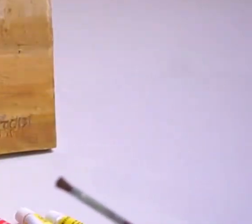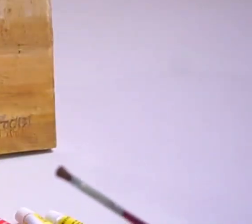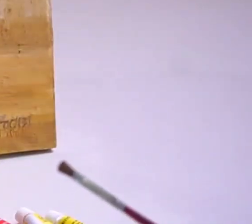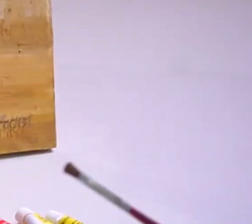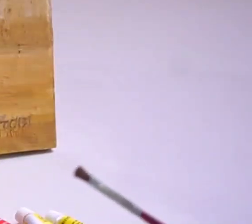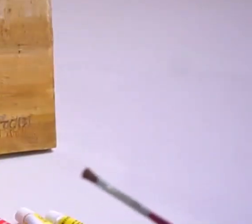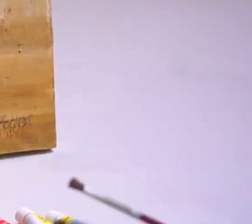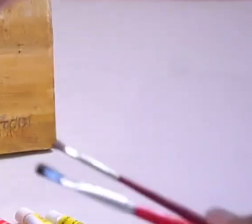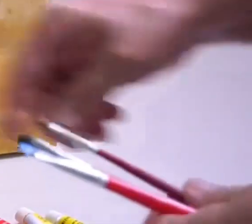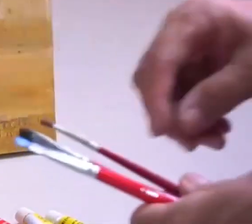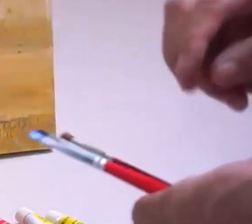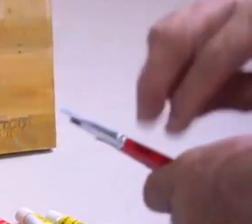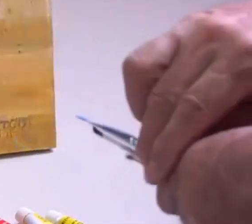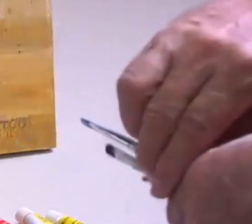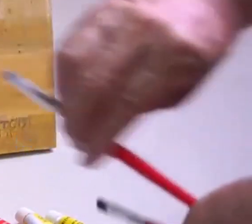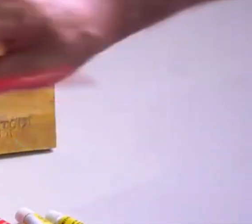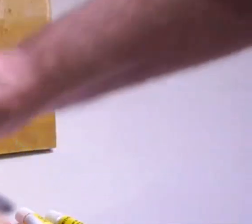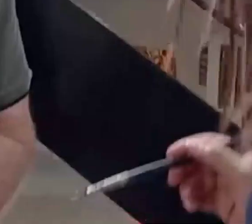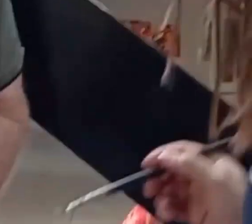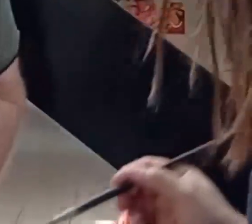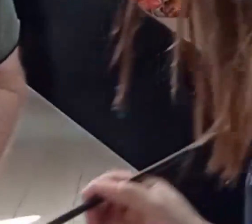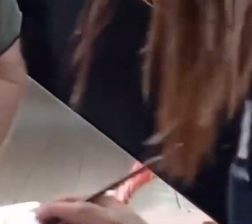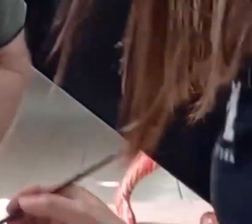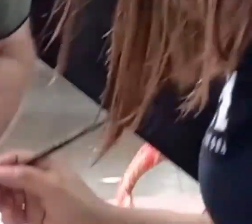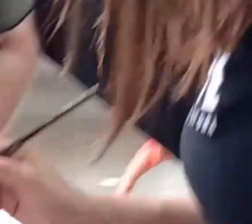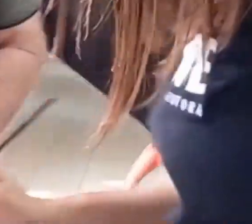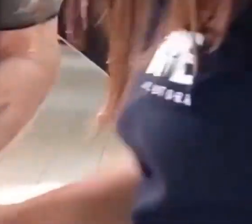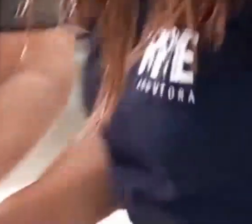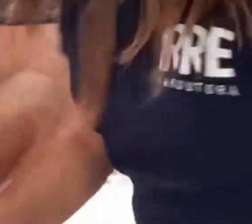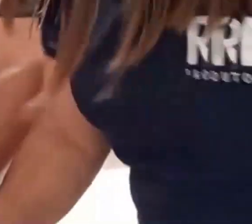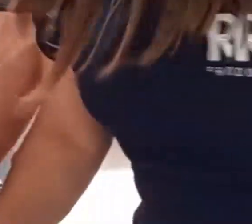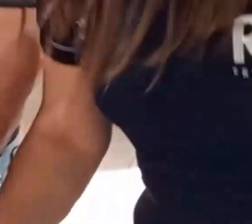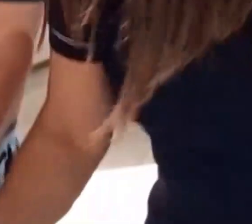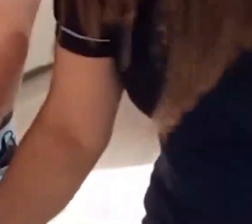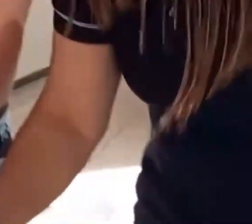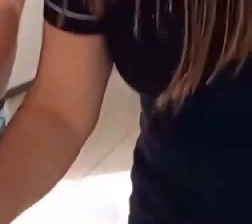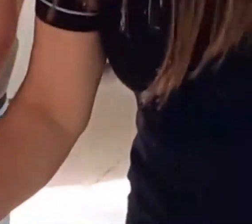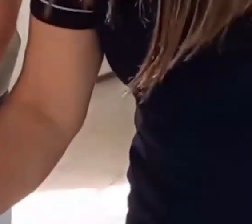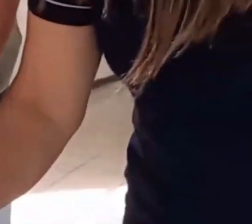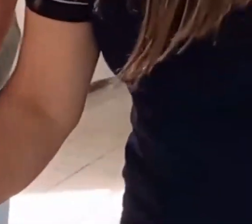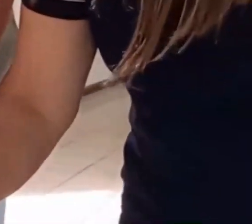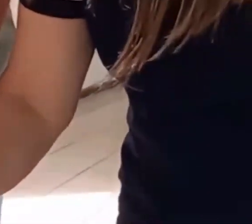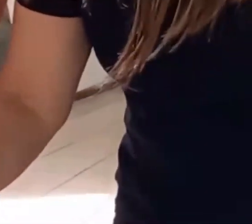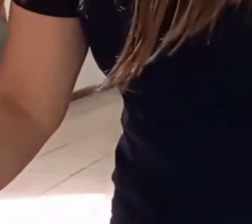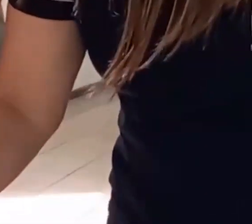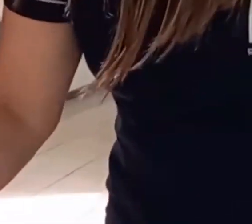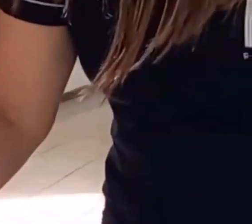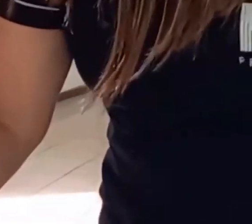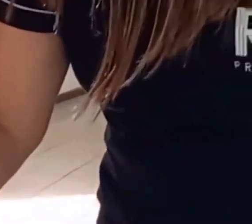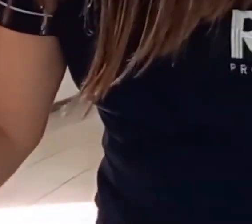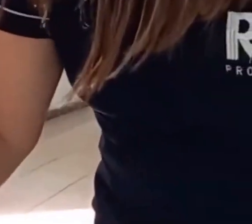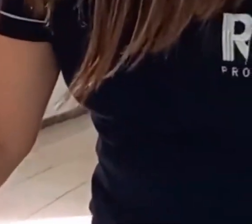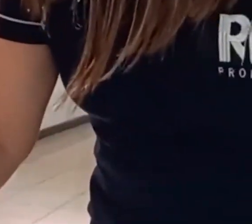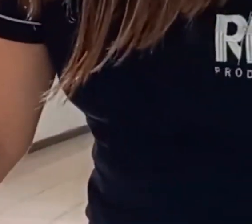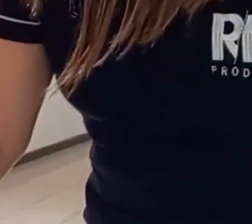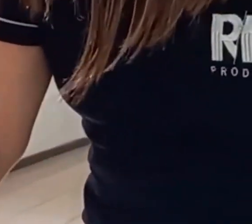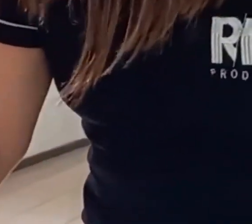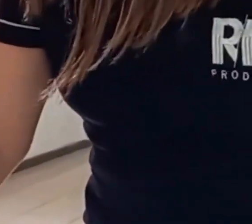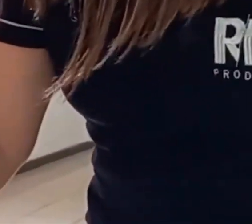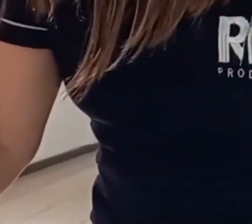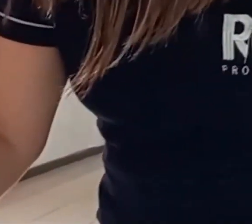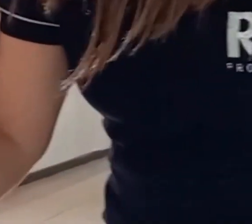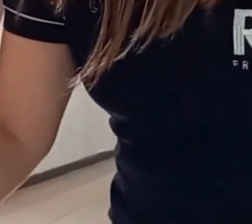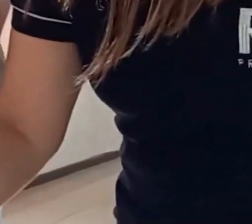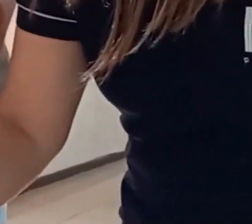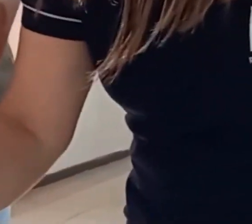e passa aqui nesse fundo aqui, ó, legal, ó. Sempre apertando assim, puxando, ó. Isso é